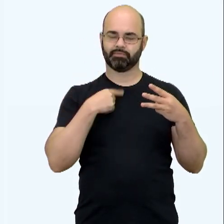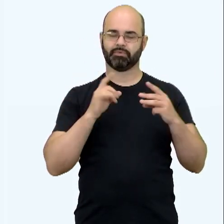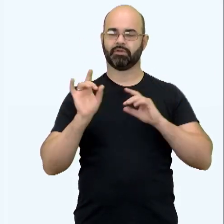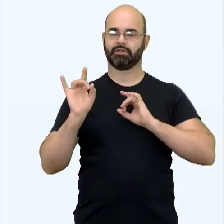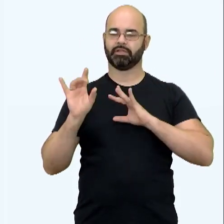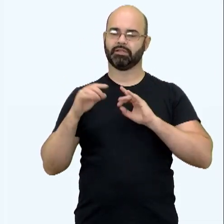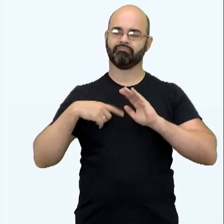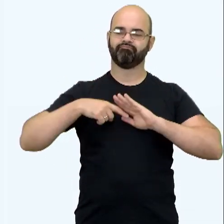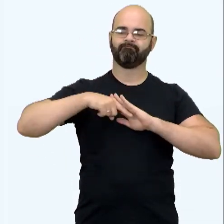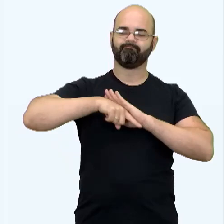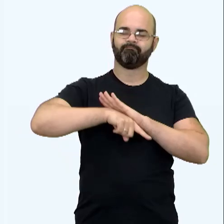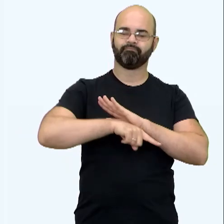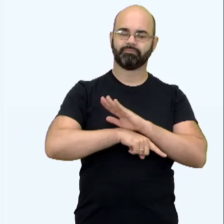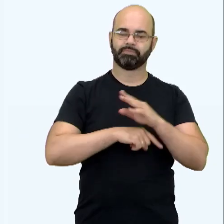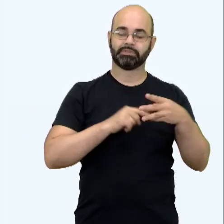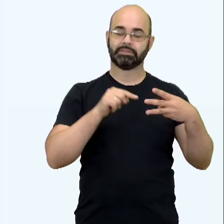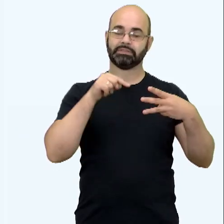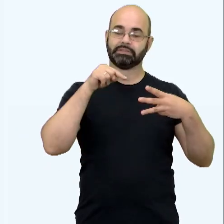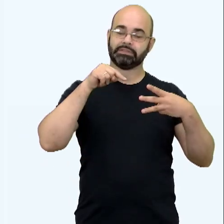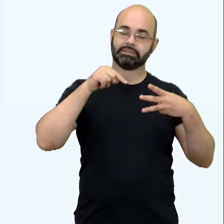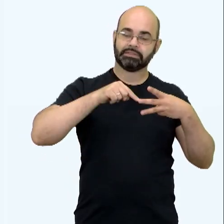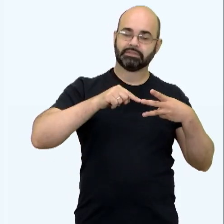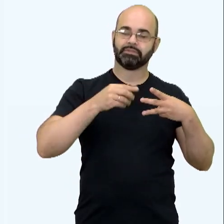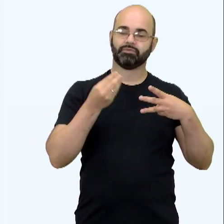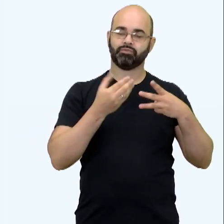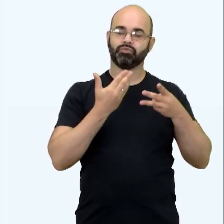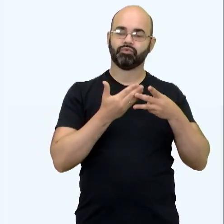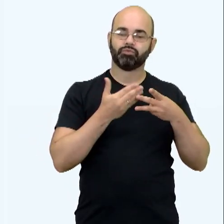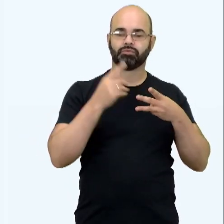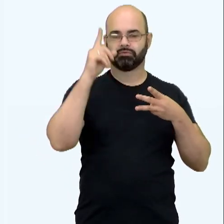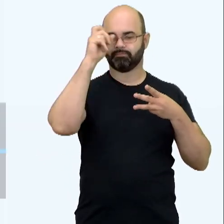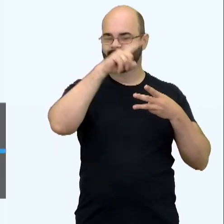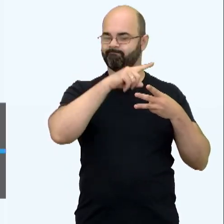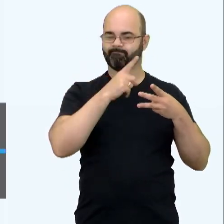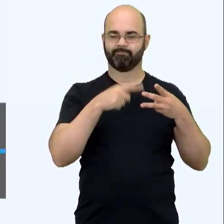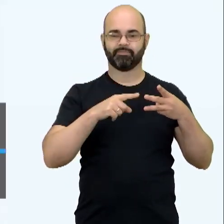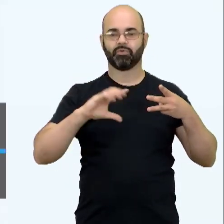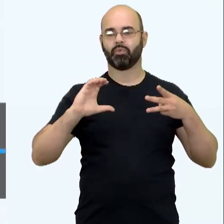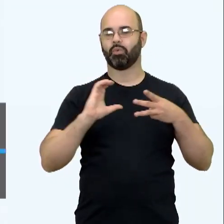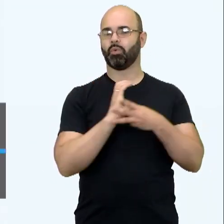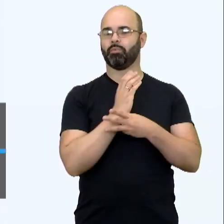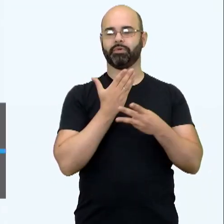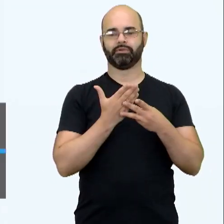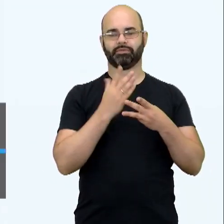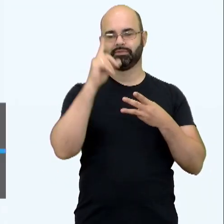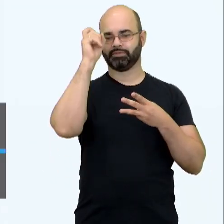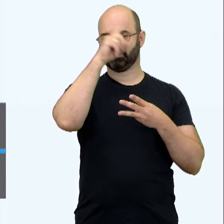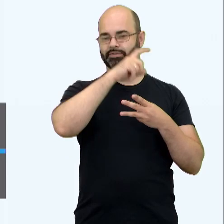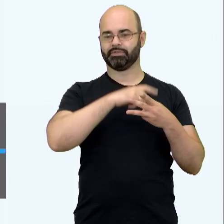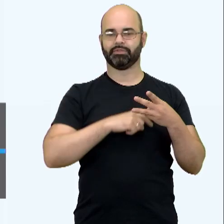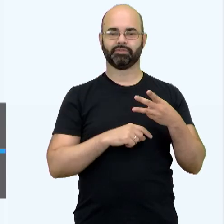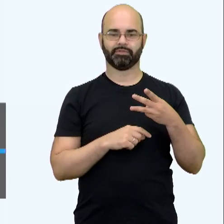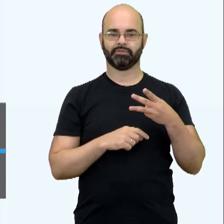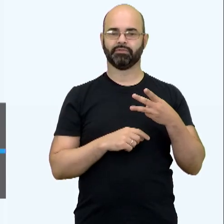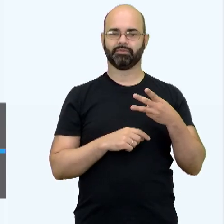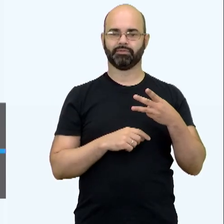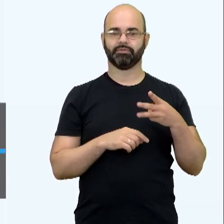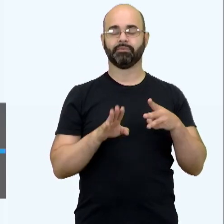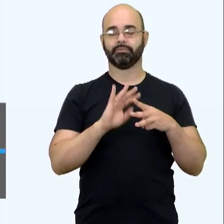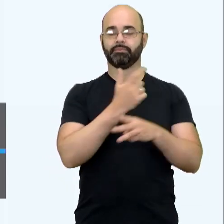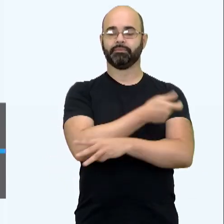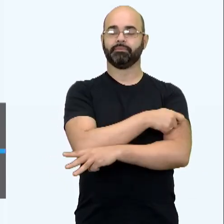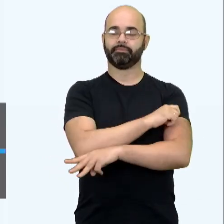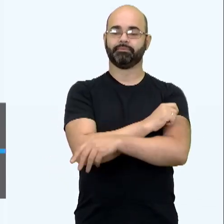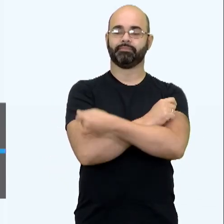dos equipamentos humanos, não permitem a sua exploração por completo. Fiz com a massinha de modelar uma mão na